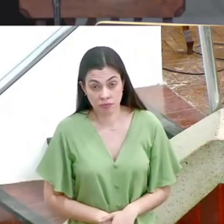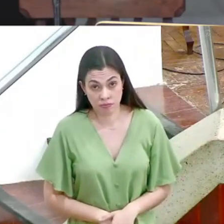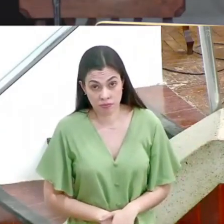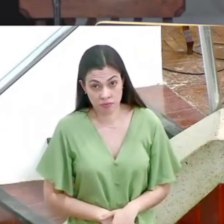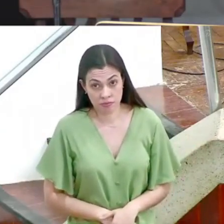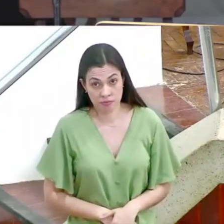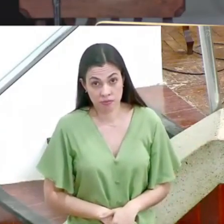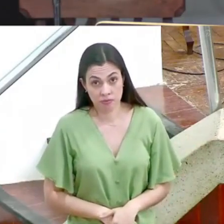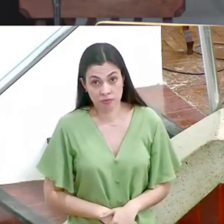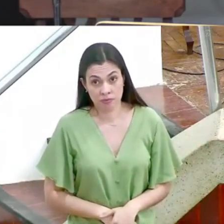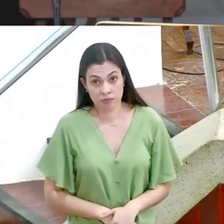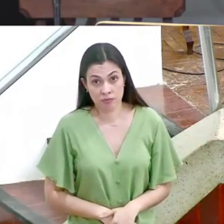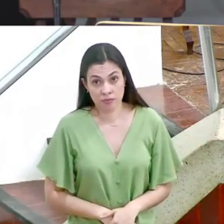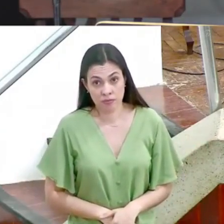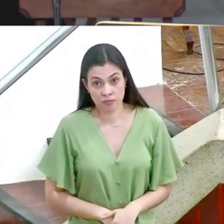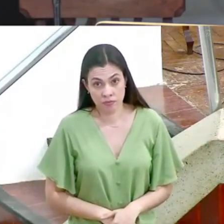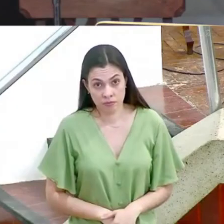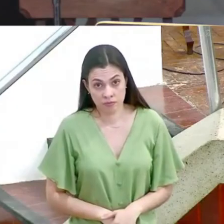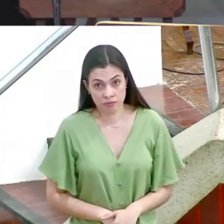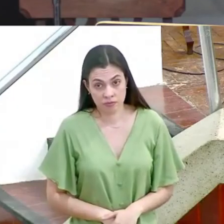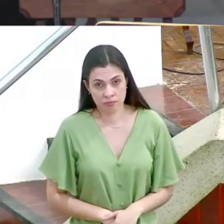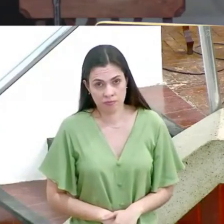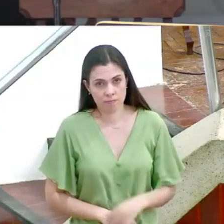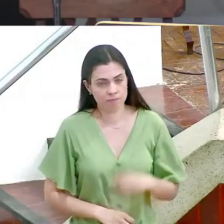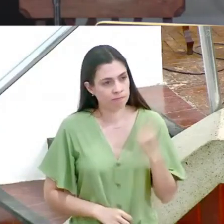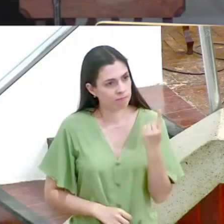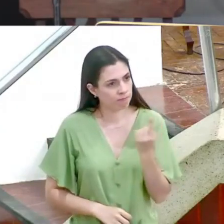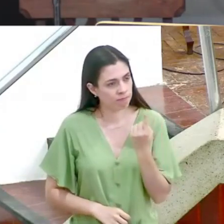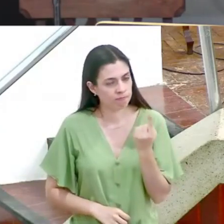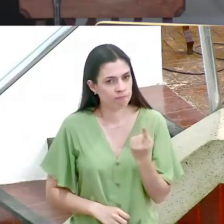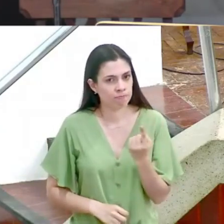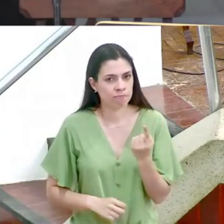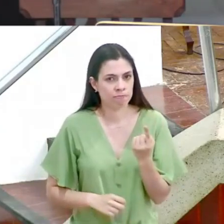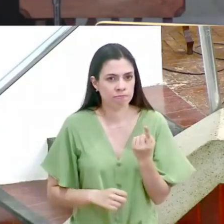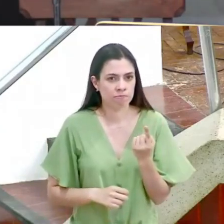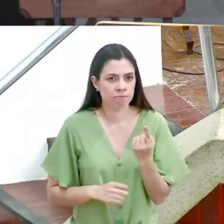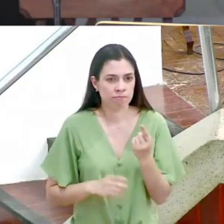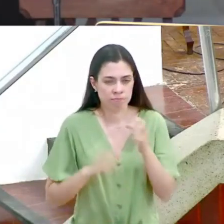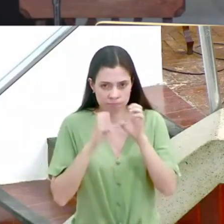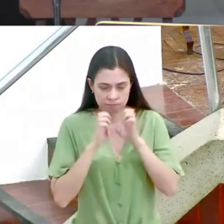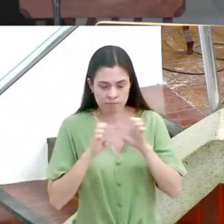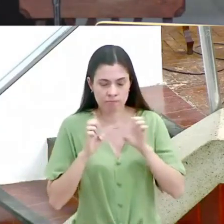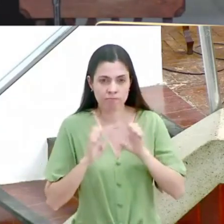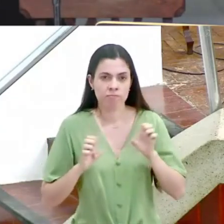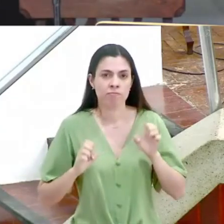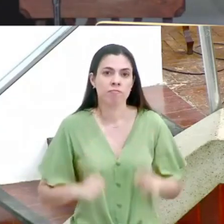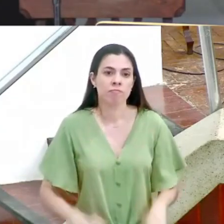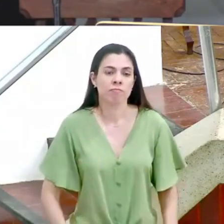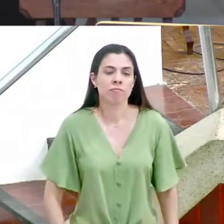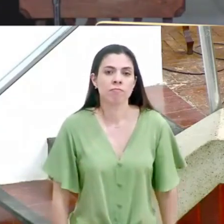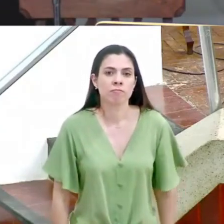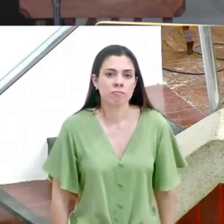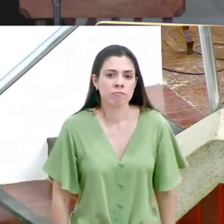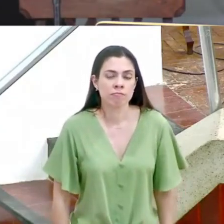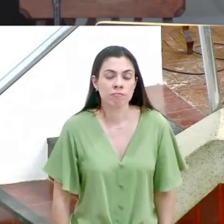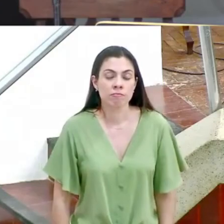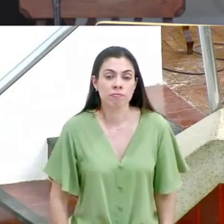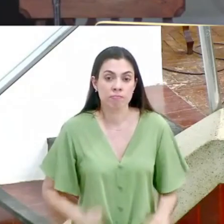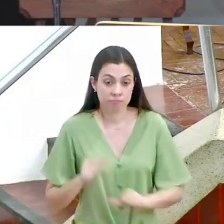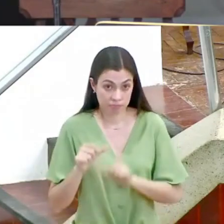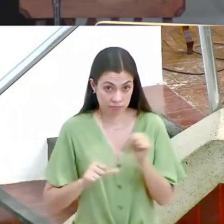e pregar a mensagem a única mensagem capaz de transformar homens e